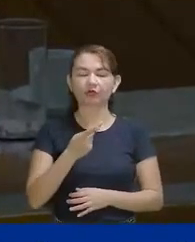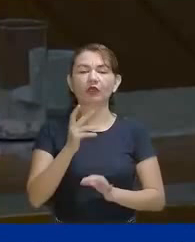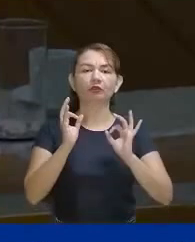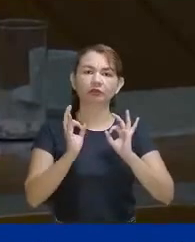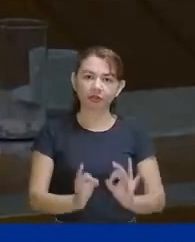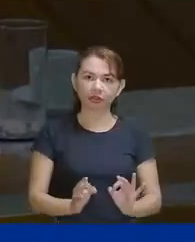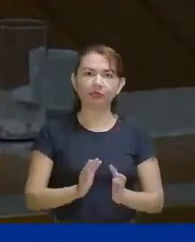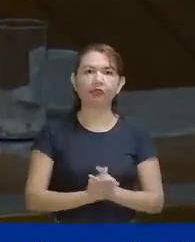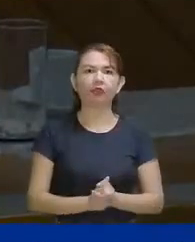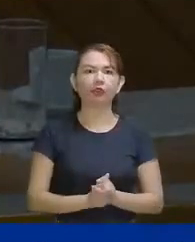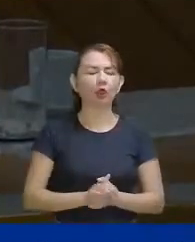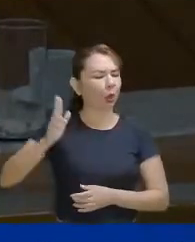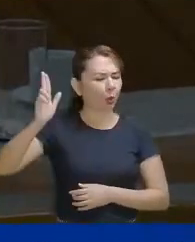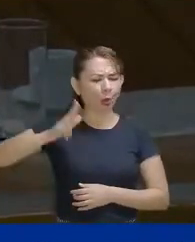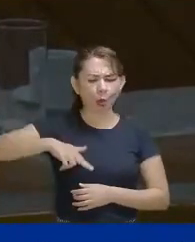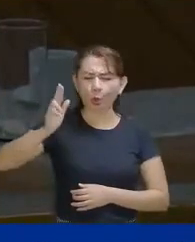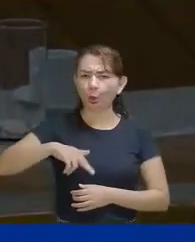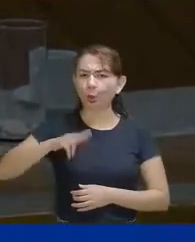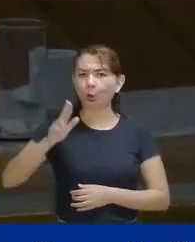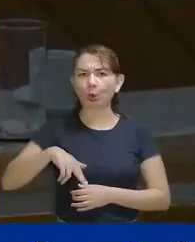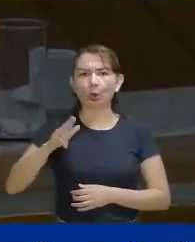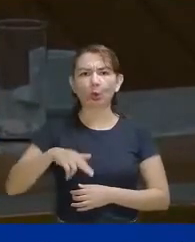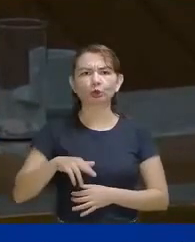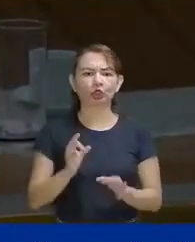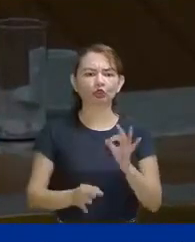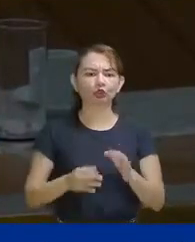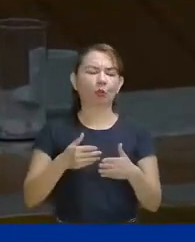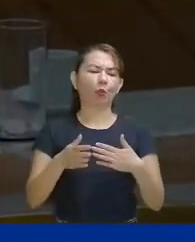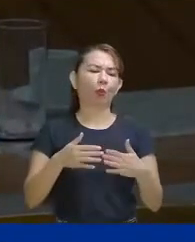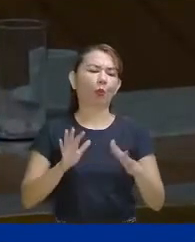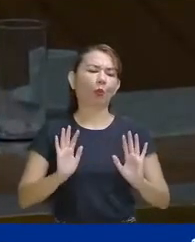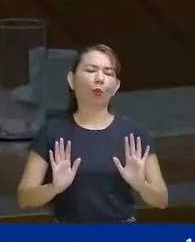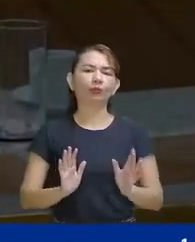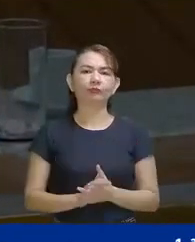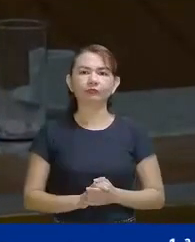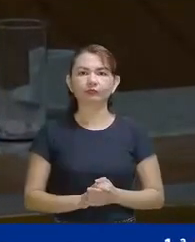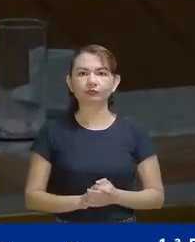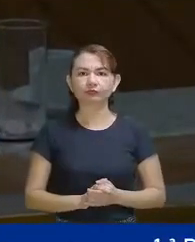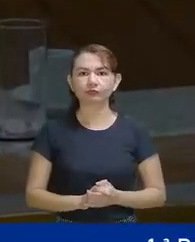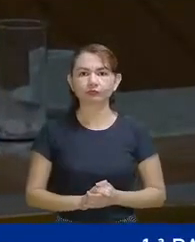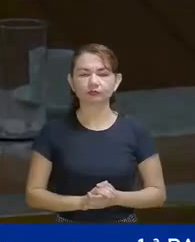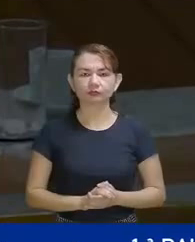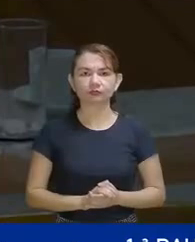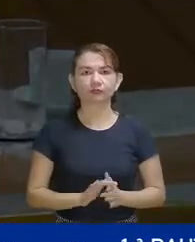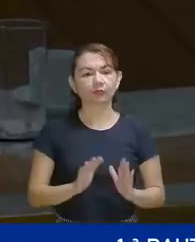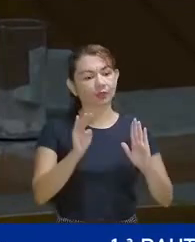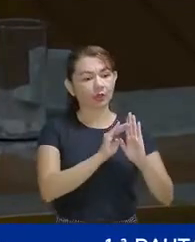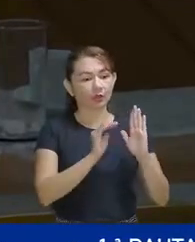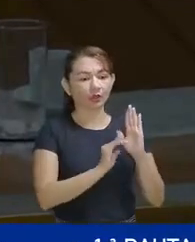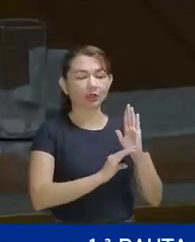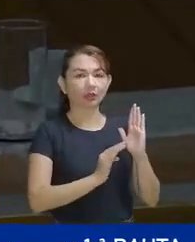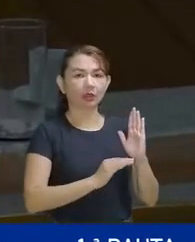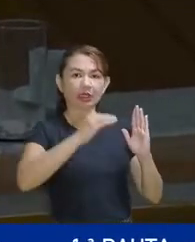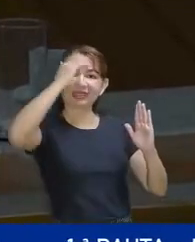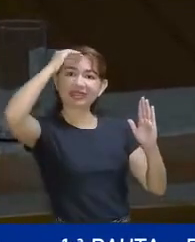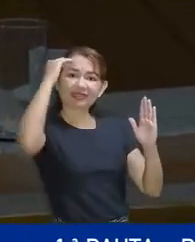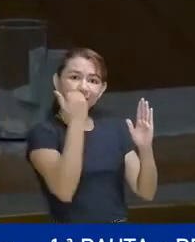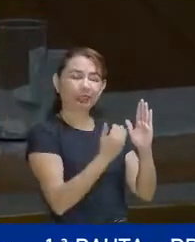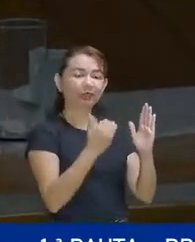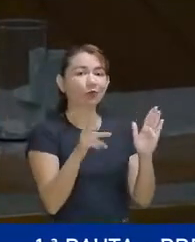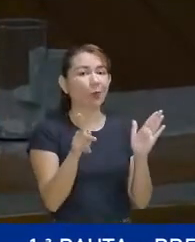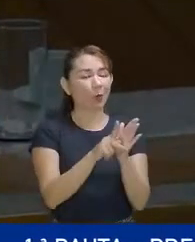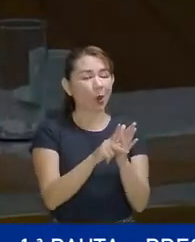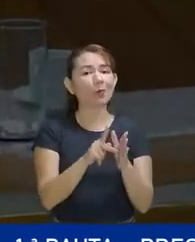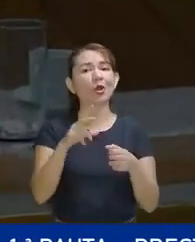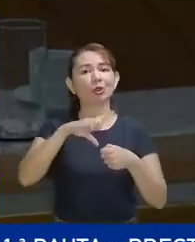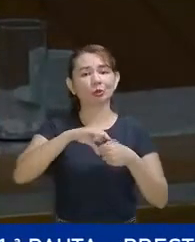som que nunca desmerecemos e jamais iremos desmerecer os princípios que estão incertos no artigo 37